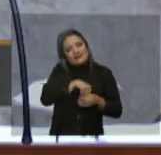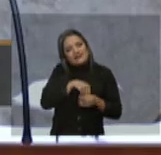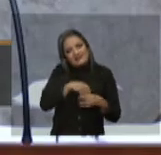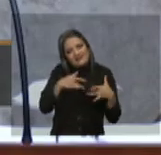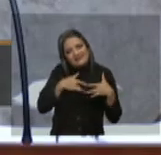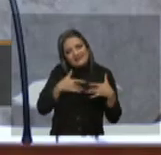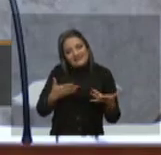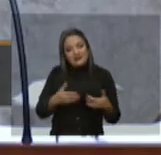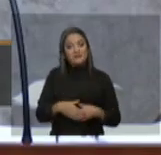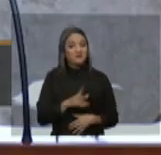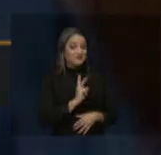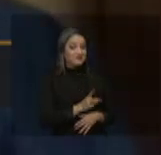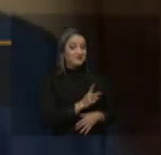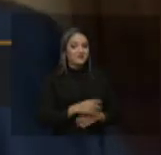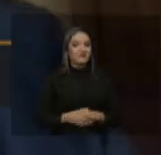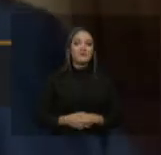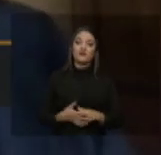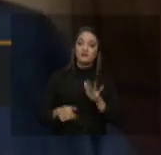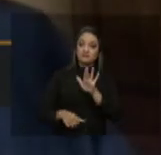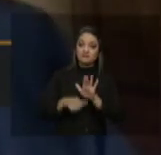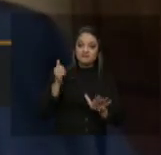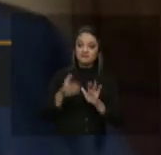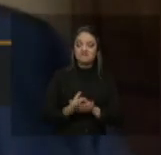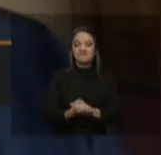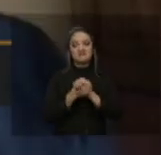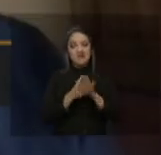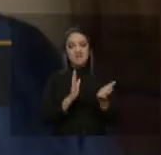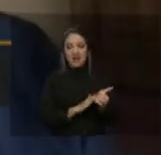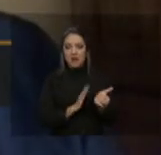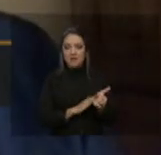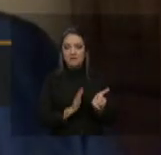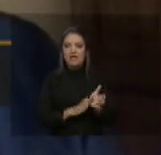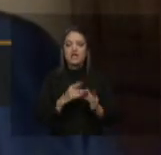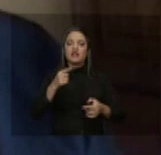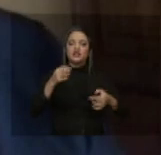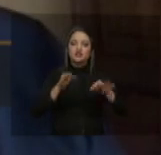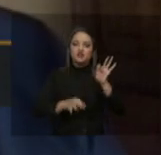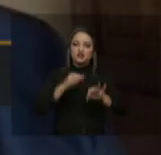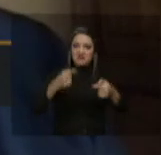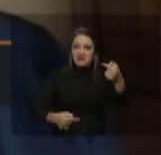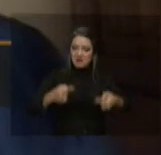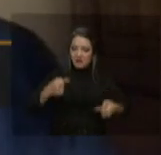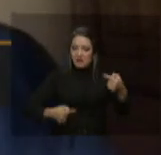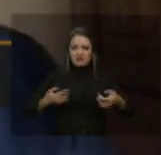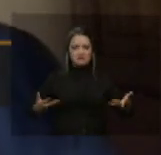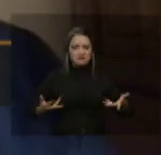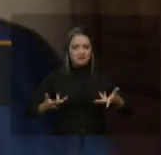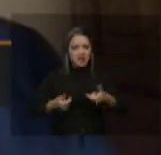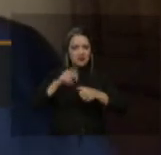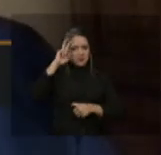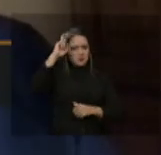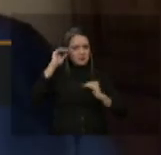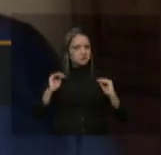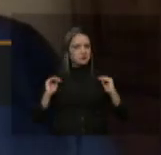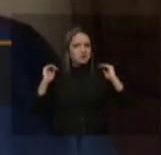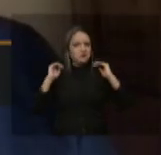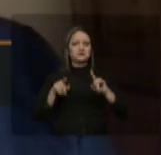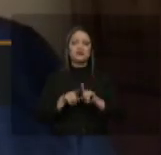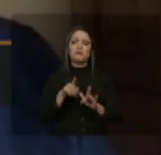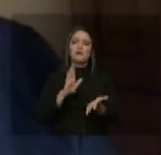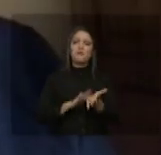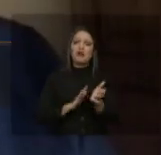primeiramente queria cumprimentar a cor que pelo altíssimo nível desses debates e parabenizando também é pela